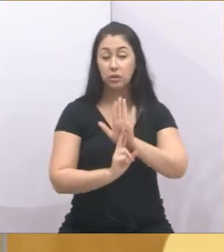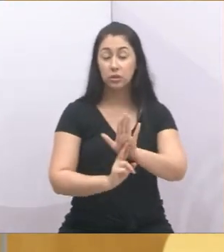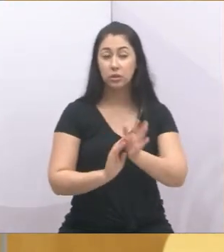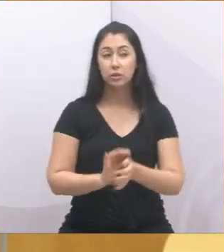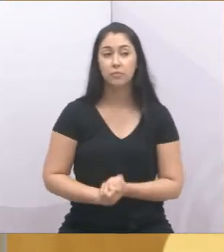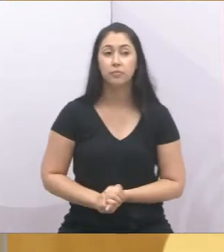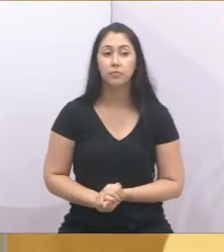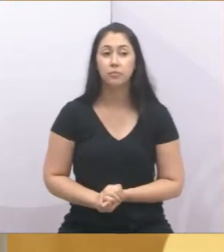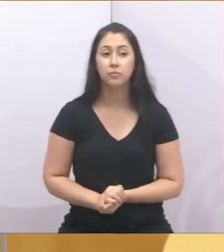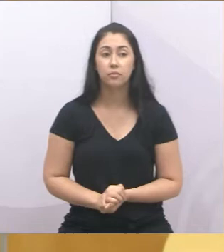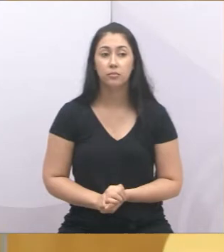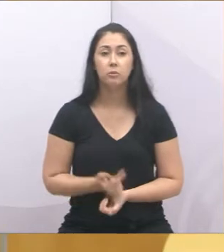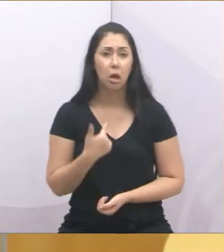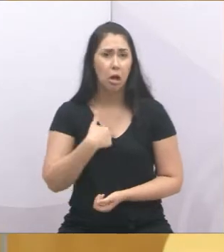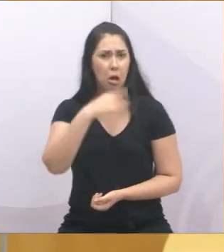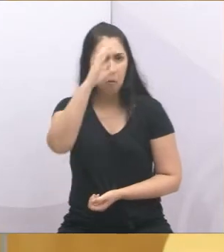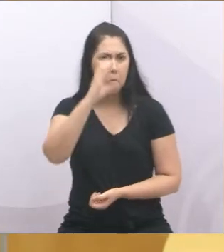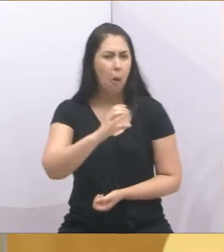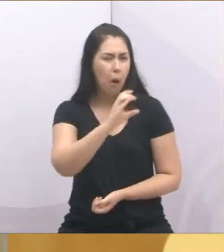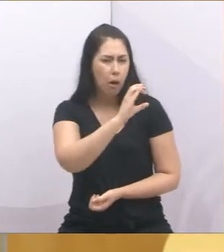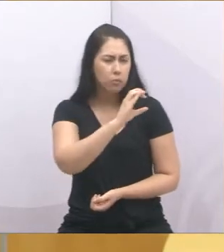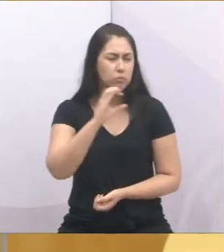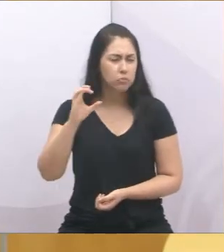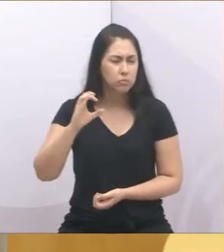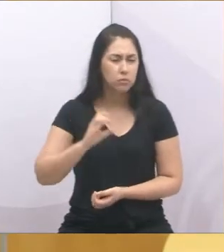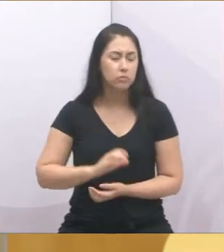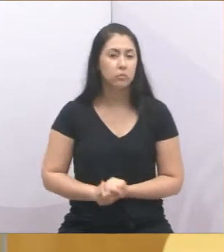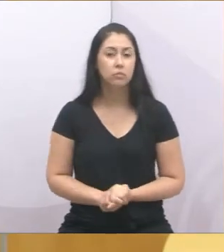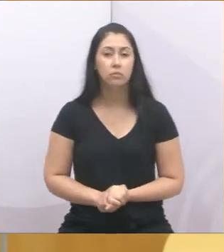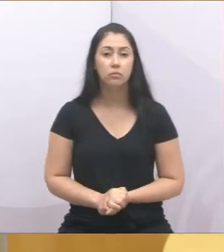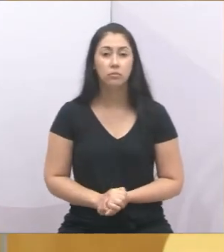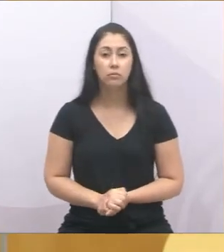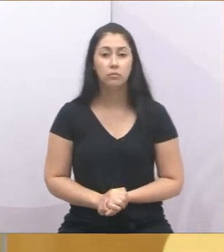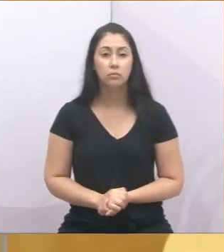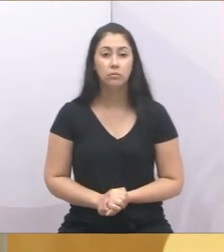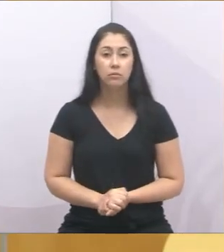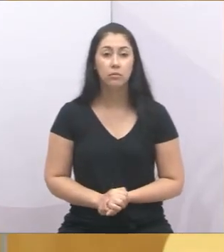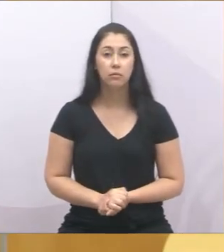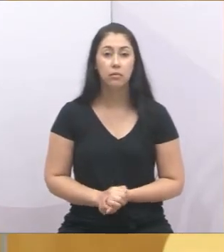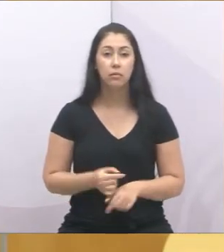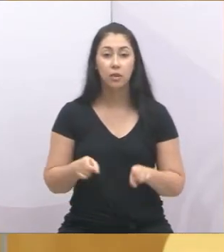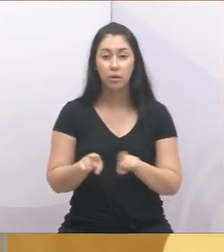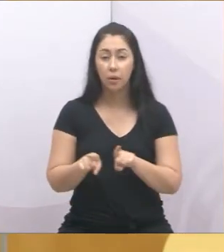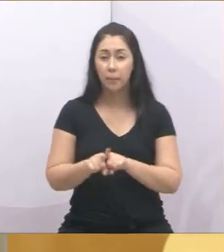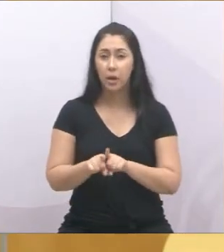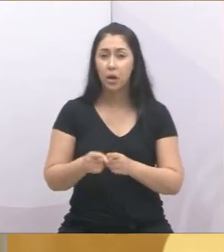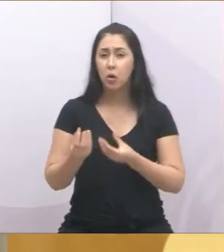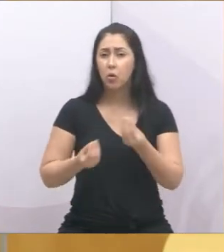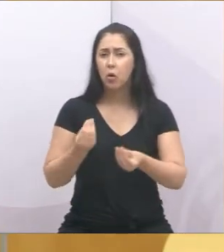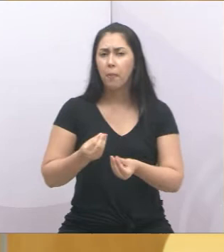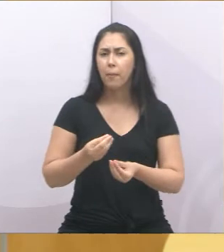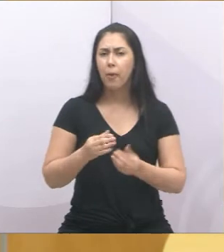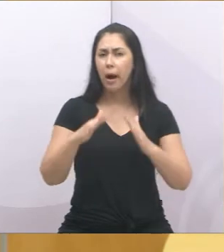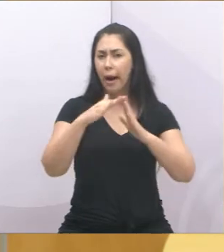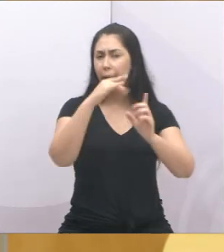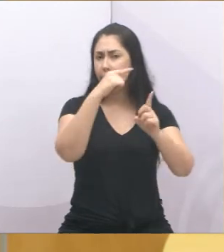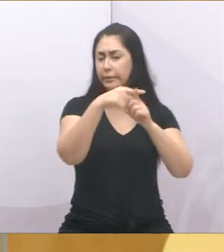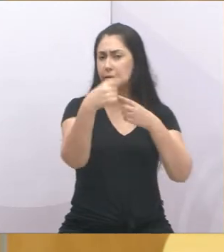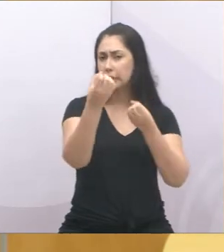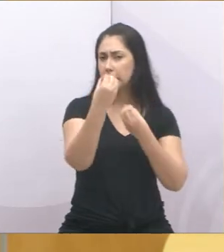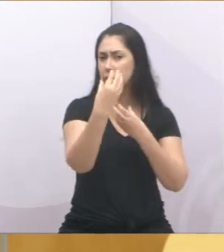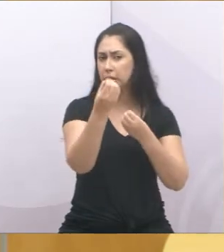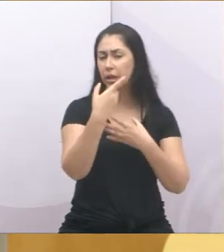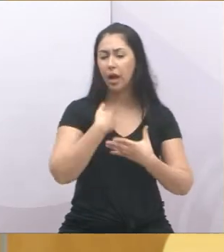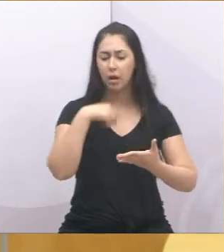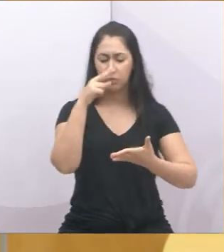como um católico, um cristão católico, e como diz o próprio catecismo da Igreja Católica, eu até vou